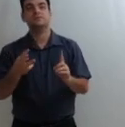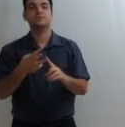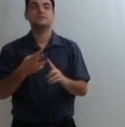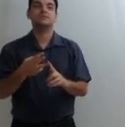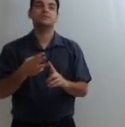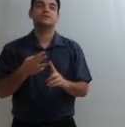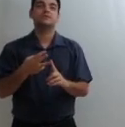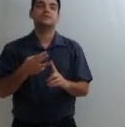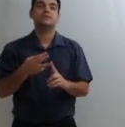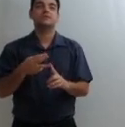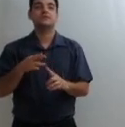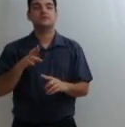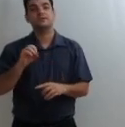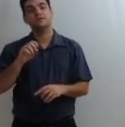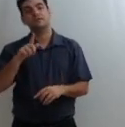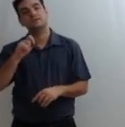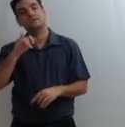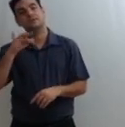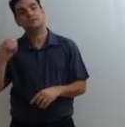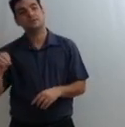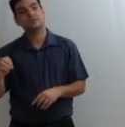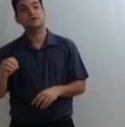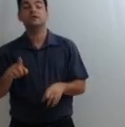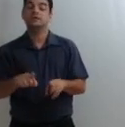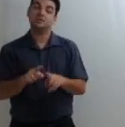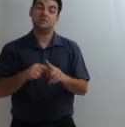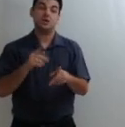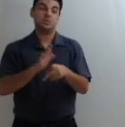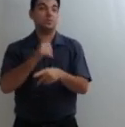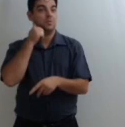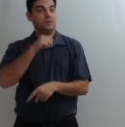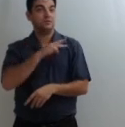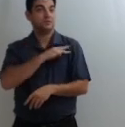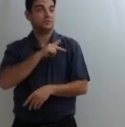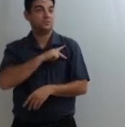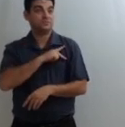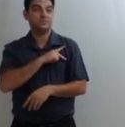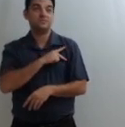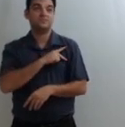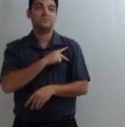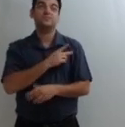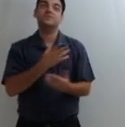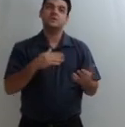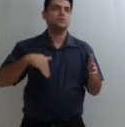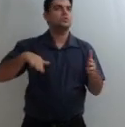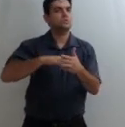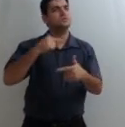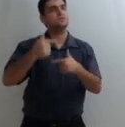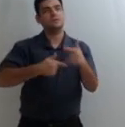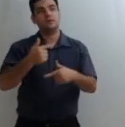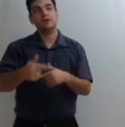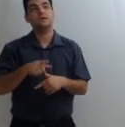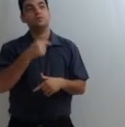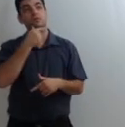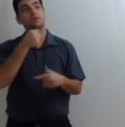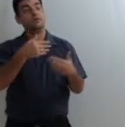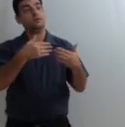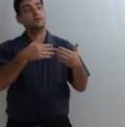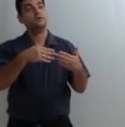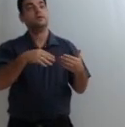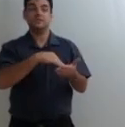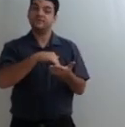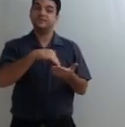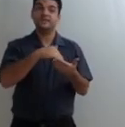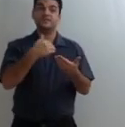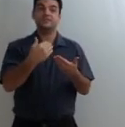ministro Rogério Schietti, a procuradora doutora Luísa e também o funcionário Eliseu, que foi muito gentil em nos atender. É uma honra